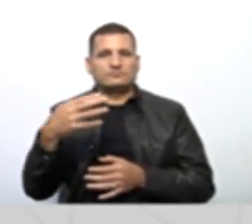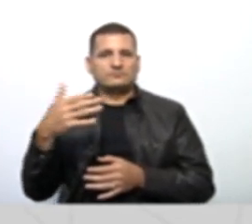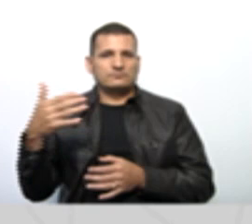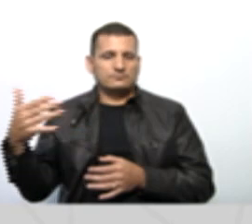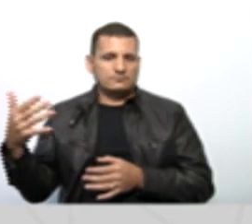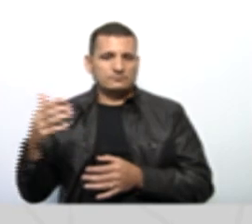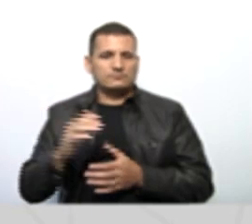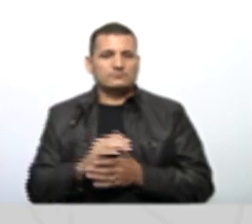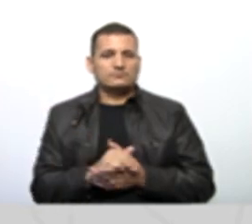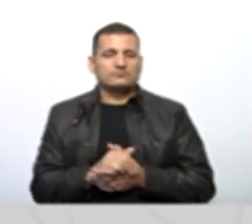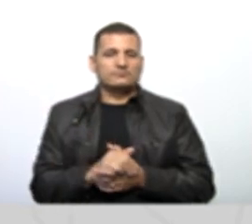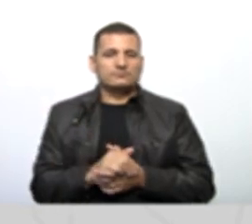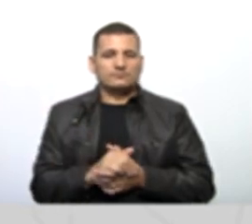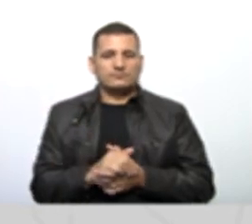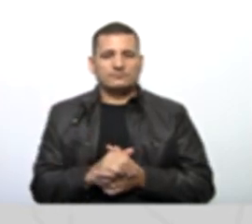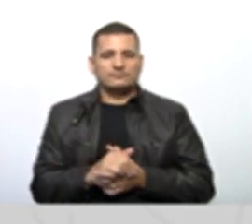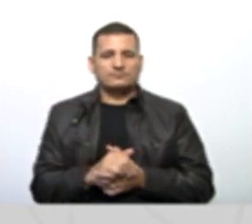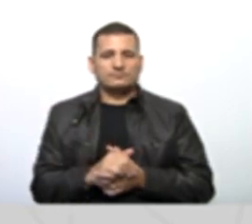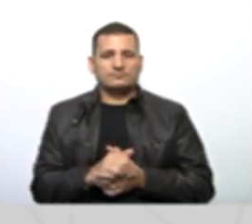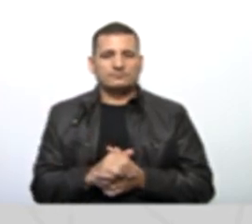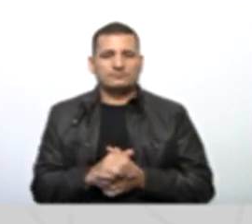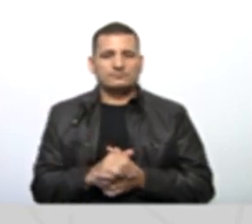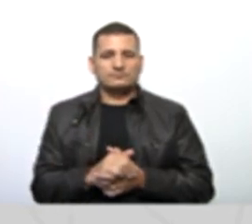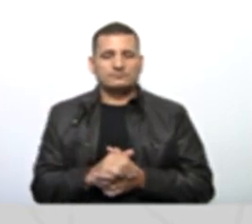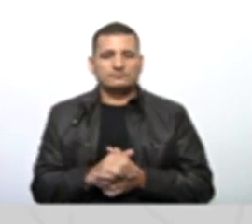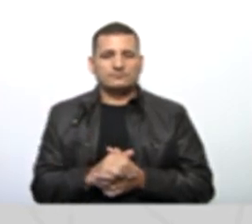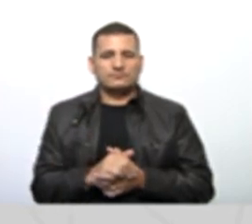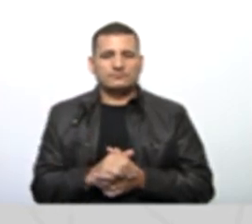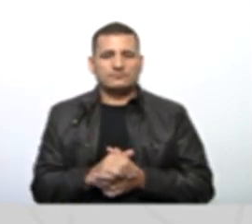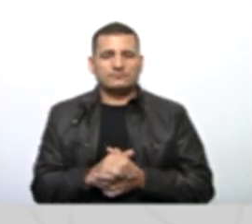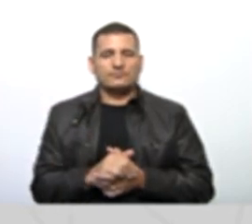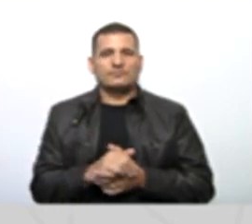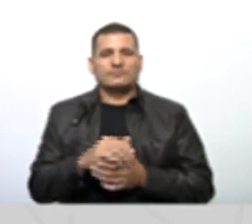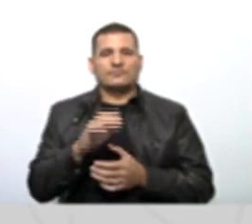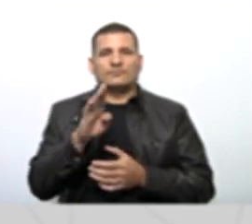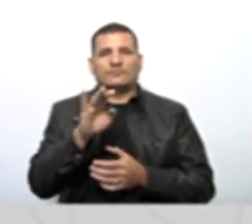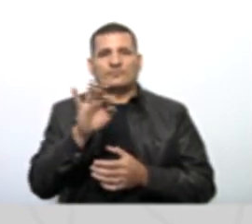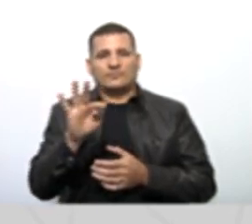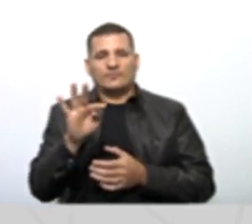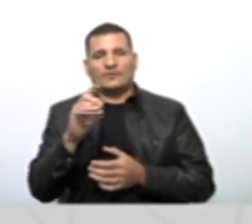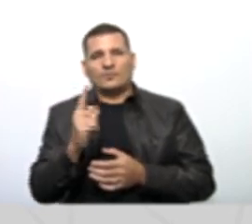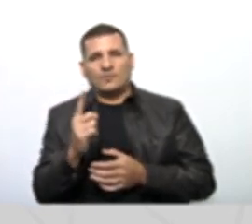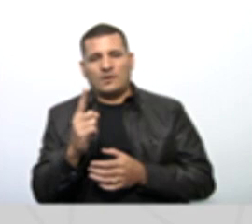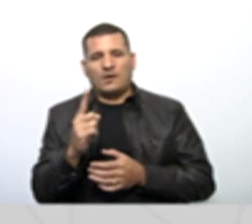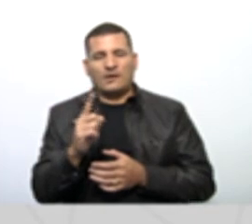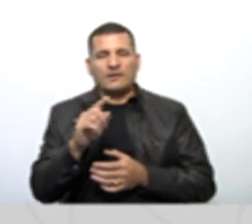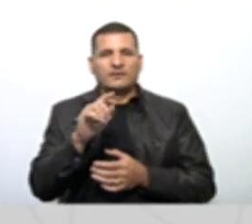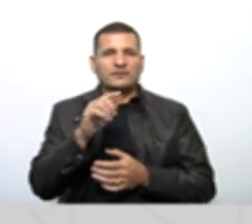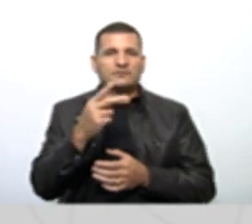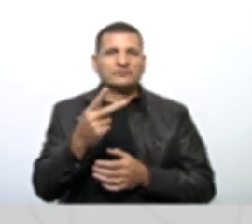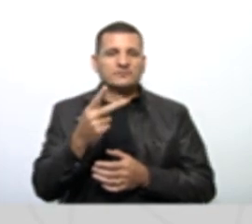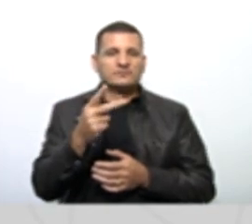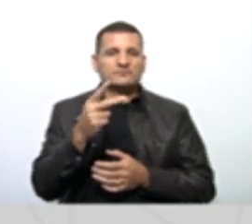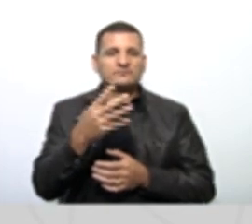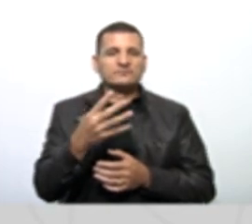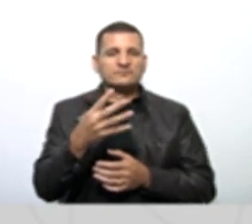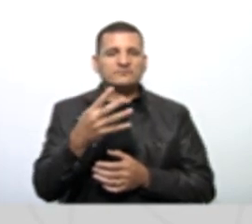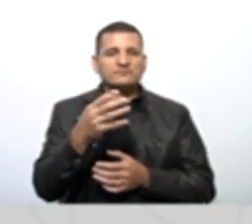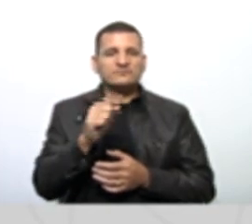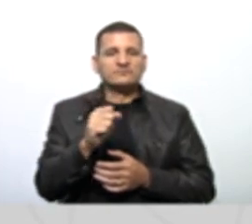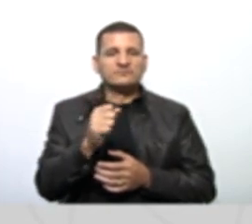12345678 então cada bit é representado por um número primeiro beach 12 4 8